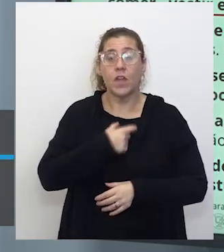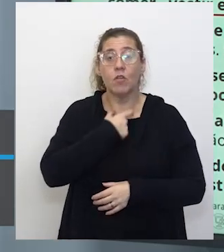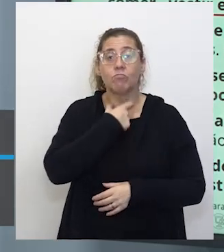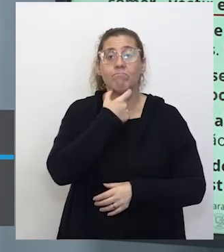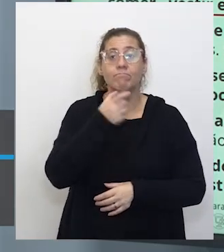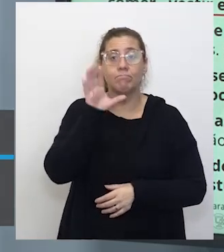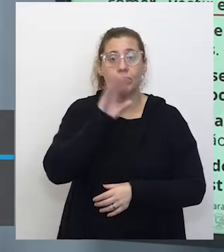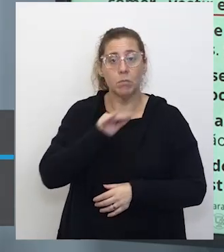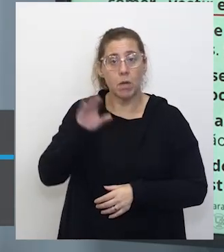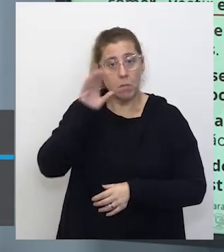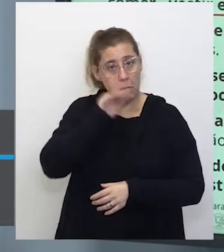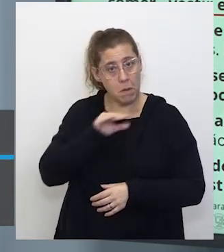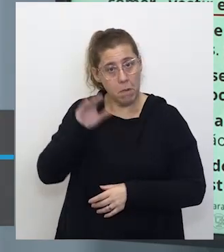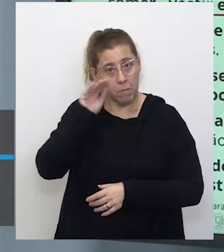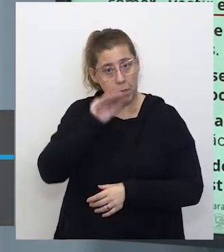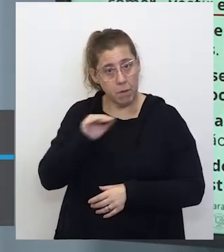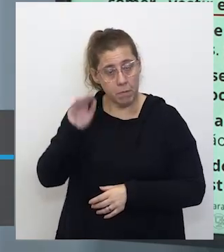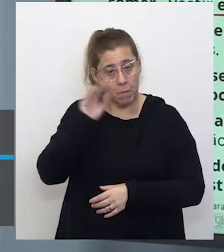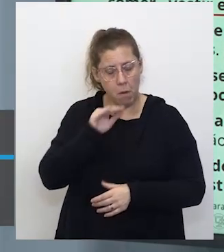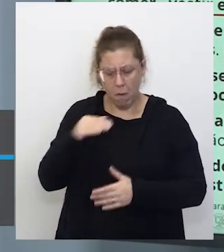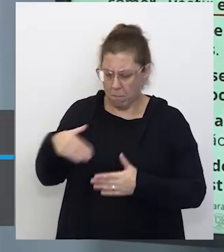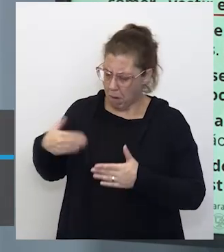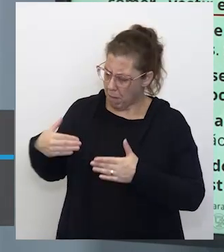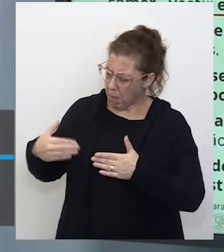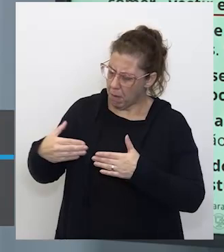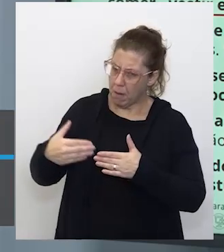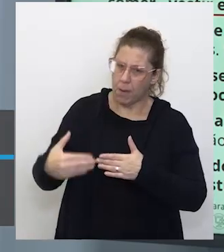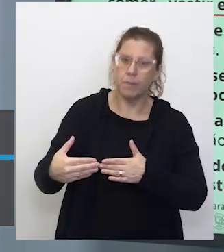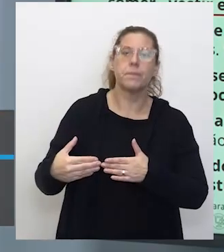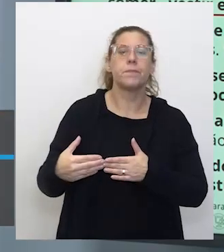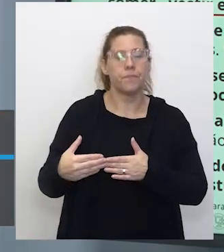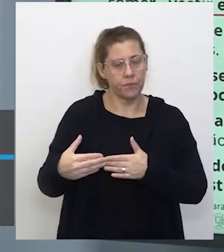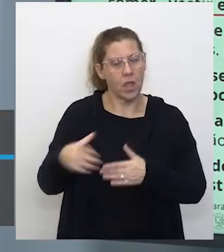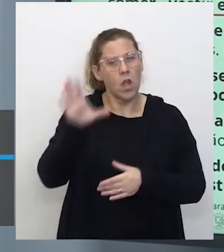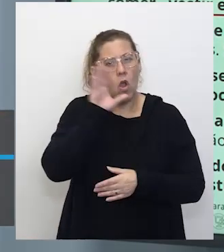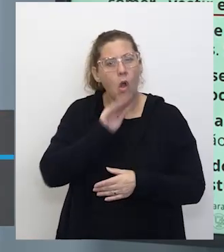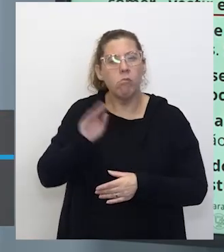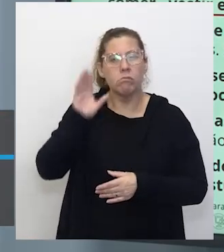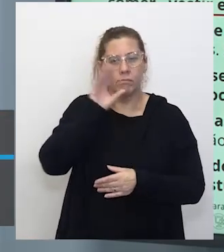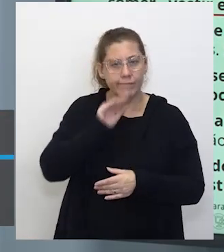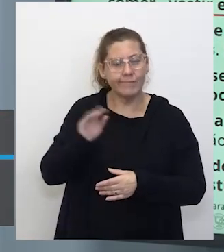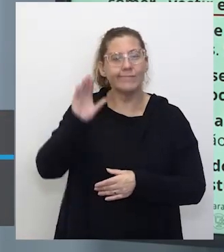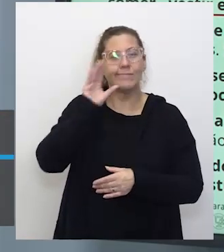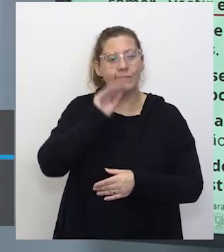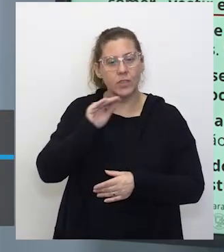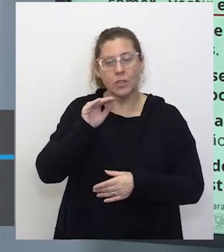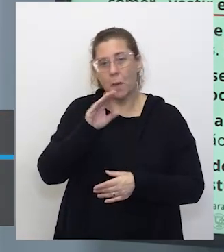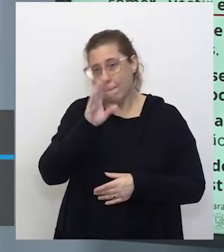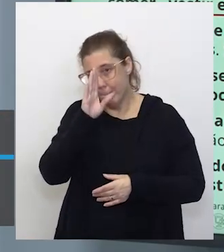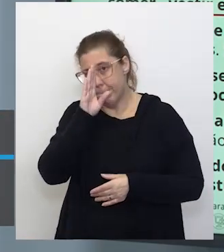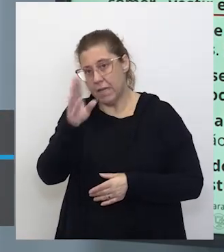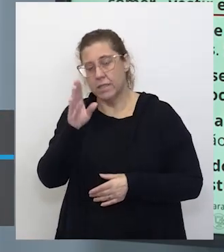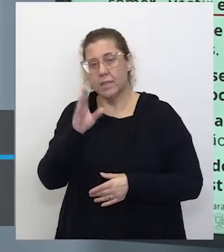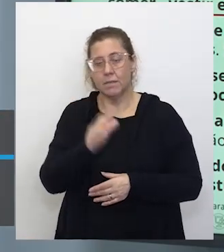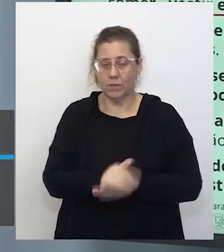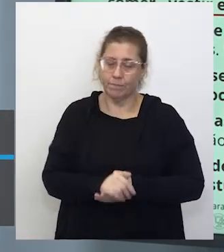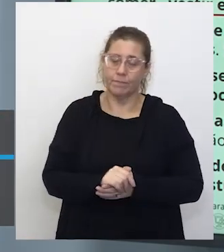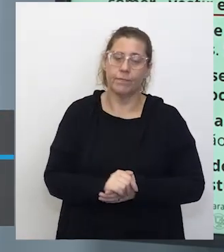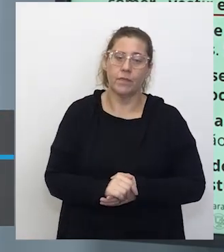nossas cordas vocais, e durante muito tempo essa comunicação ela se deu pelo princípio da